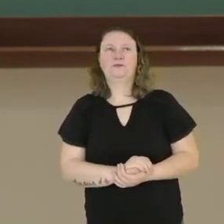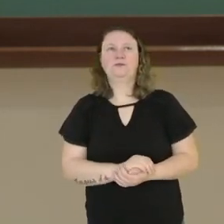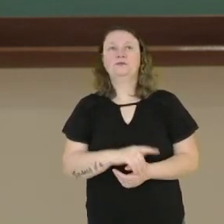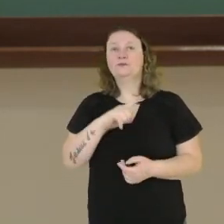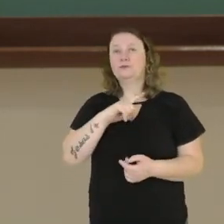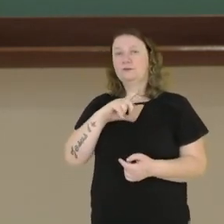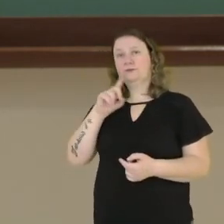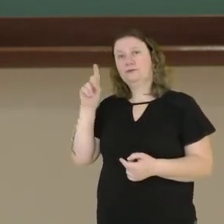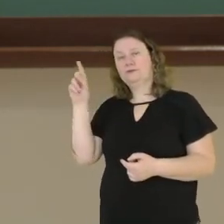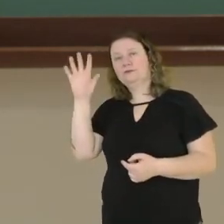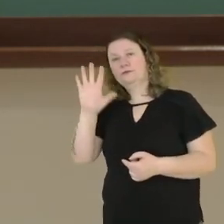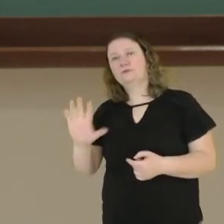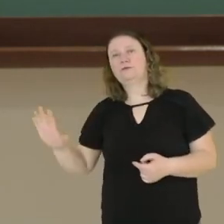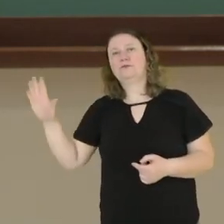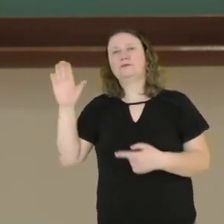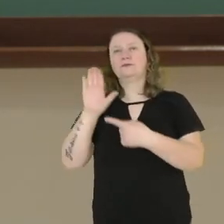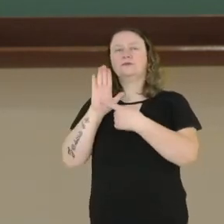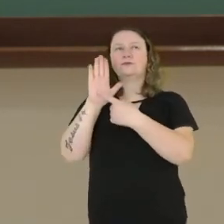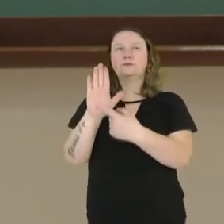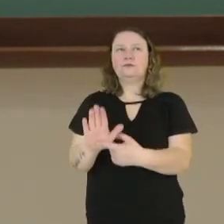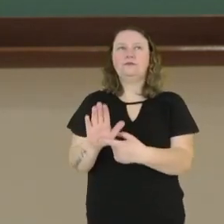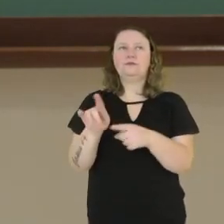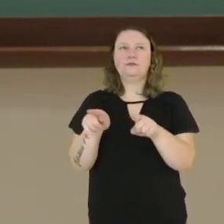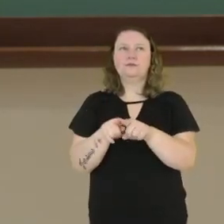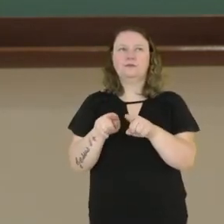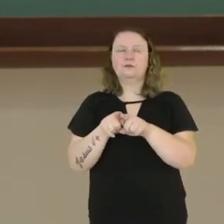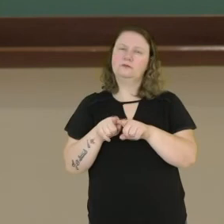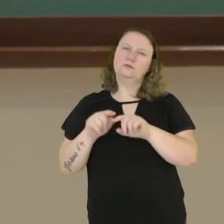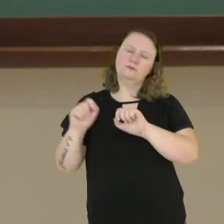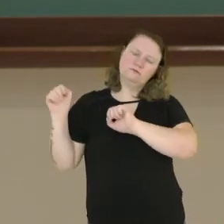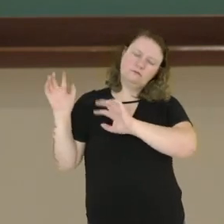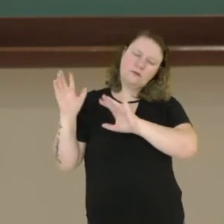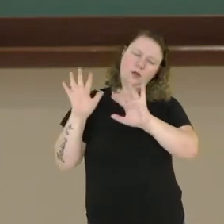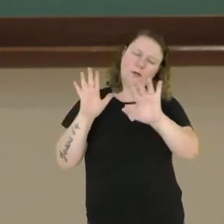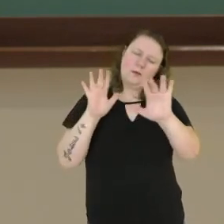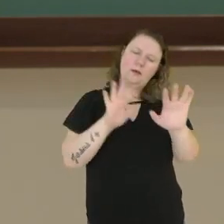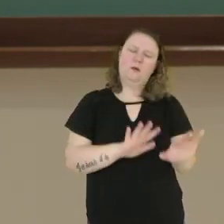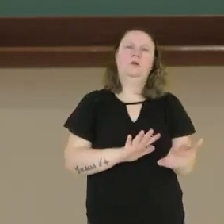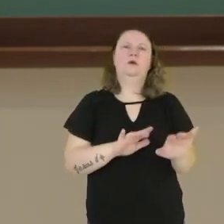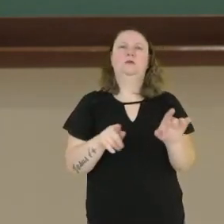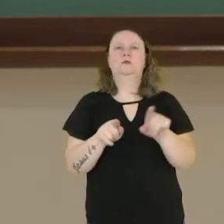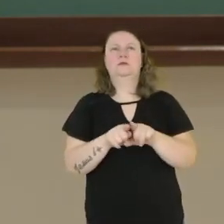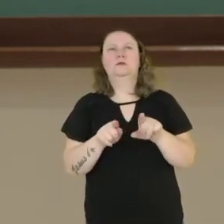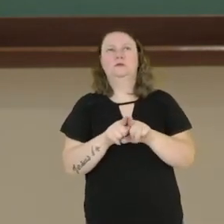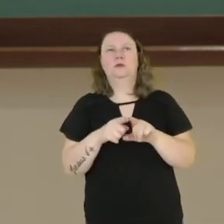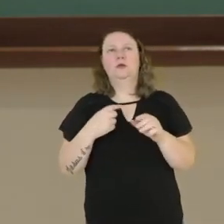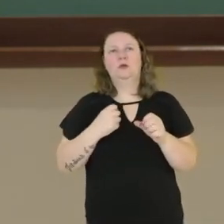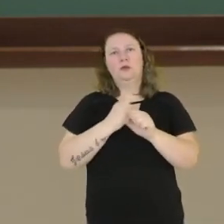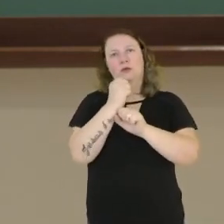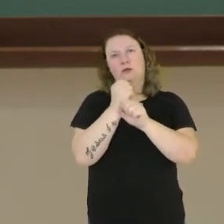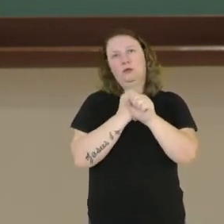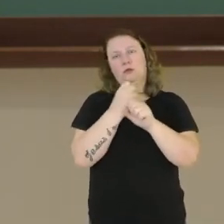que mostra um pouco da invasão paraguaia e o contra-ataque delas, né? Isso no ano de